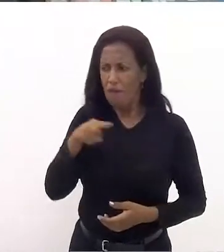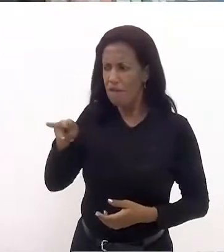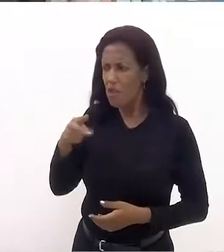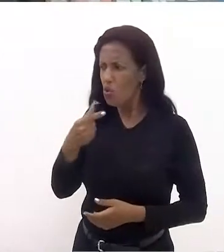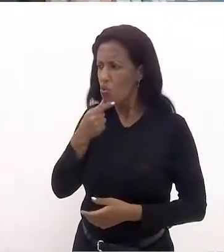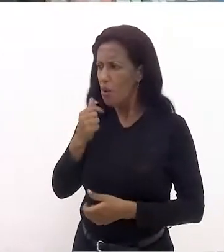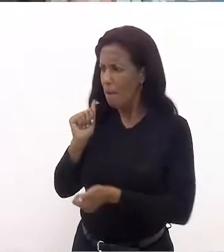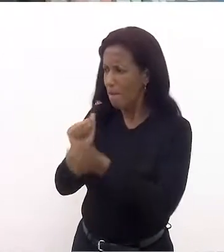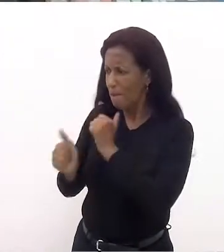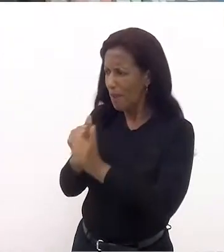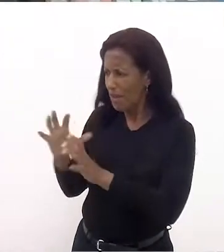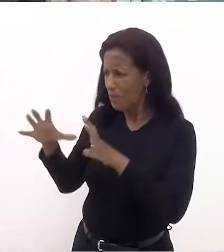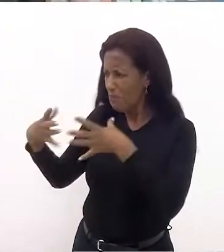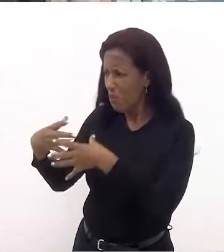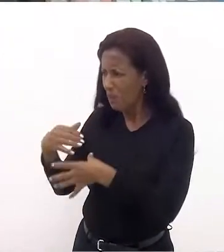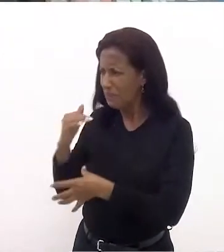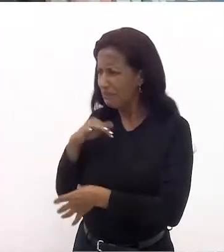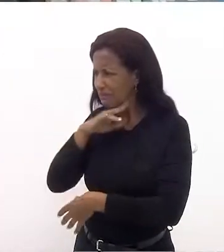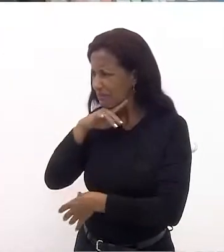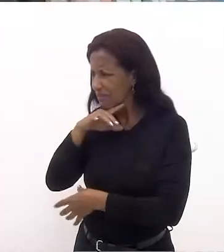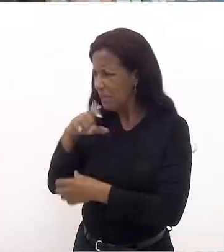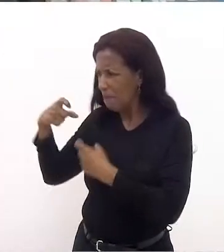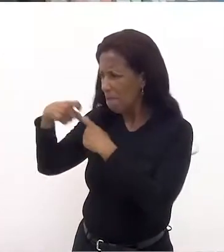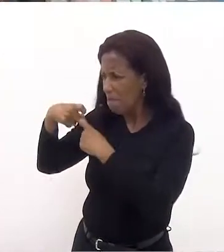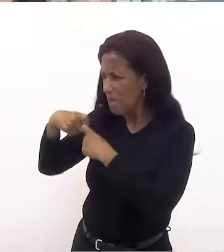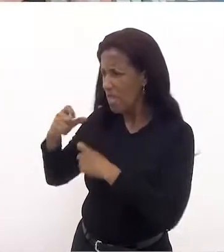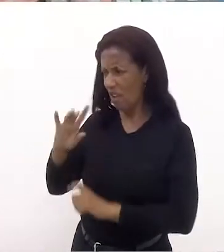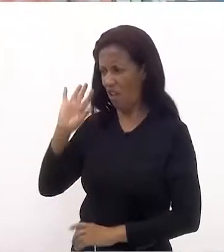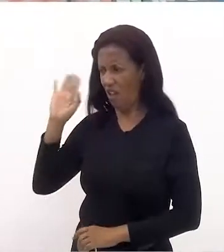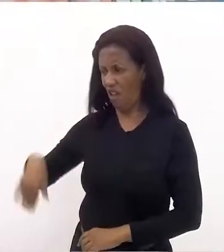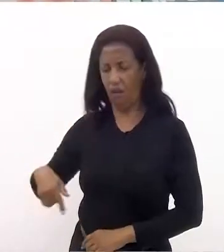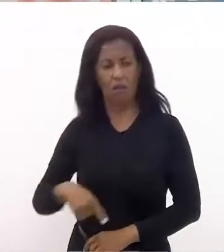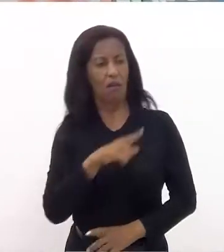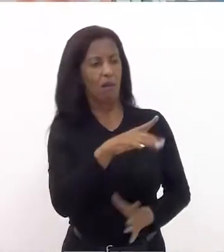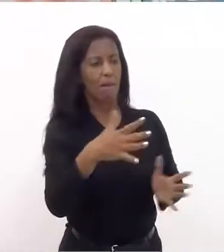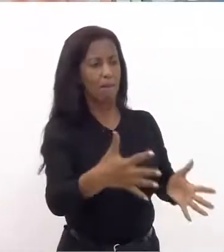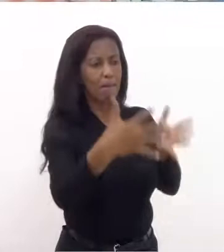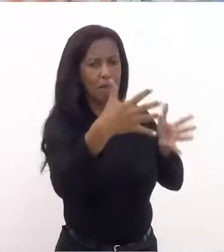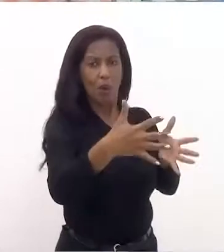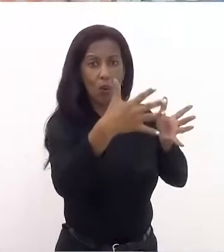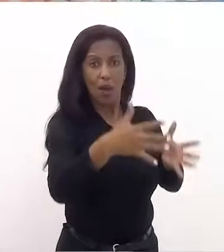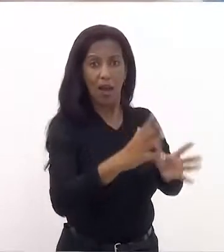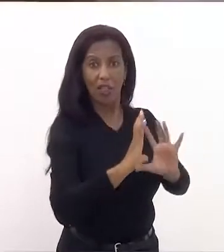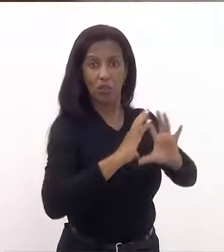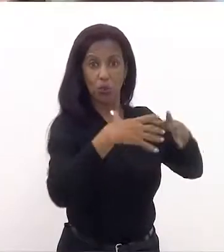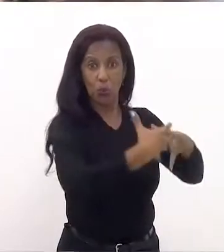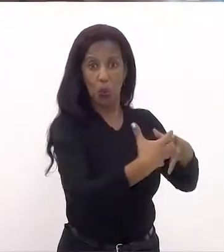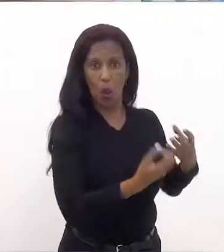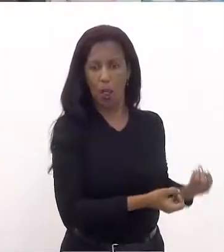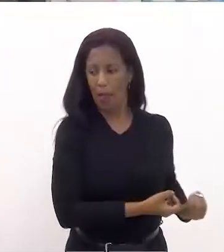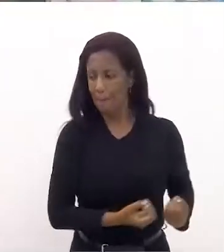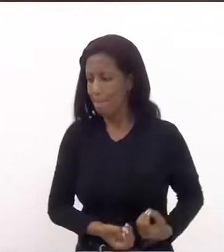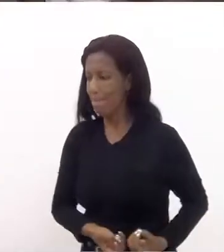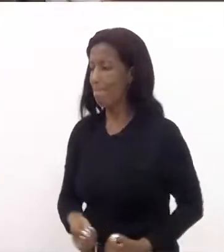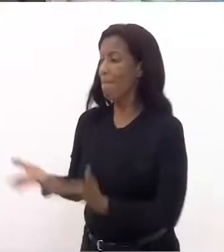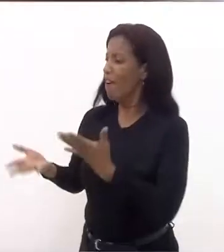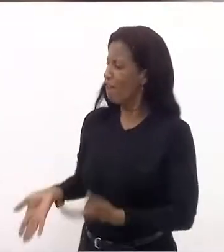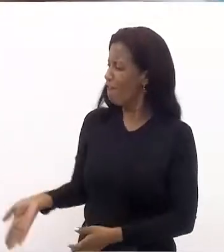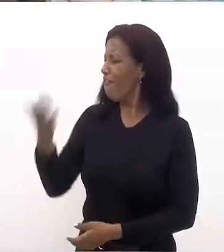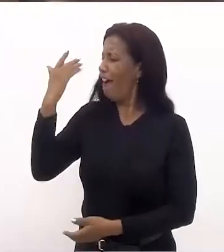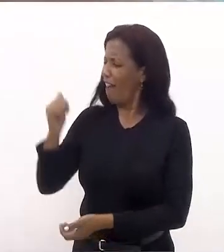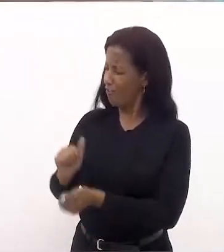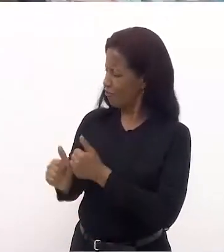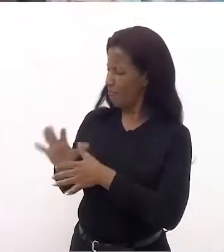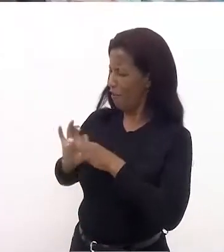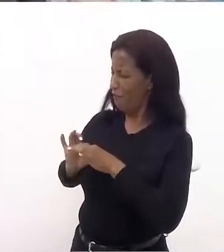bola de meia, foi lá, pegou a caixa e jogou a caixa para os meninos, né? Todos assim, joga